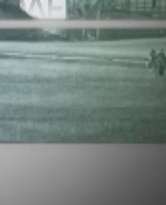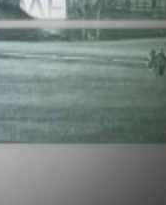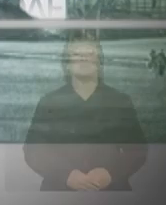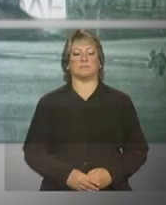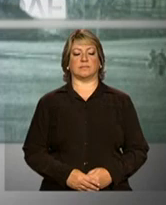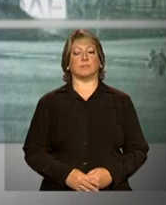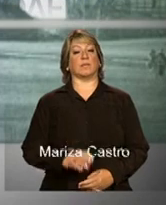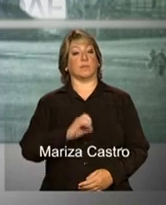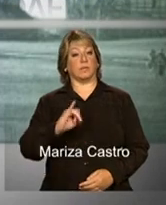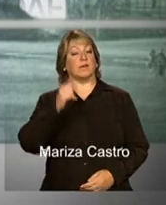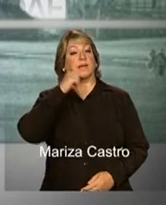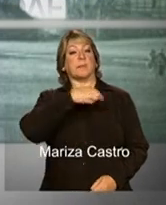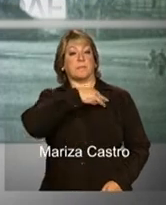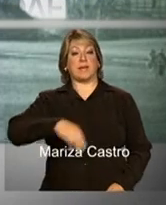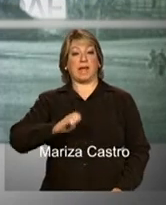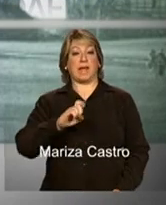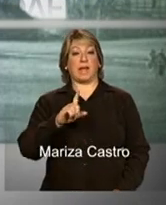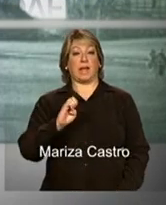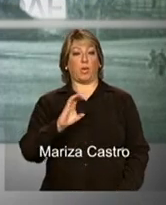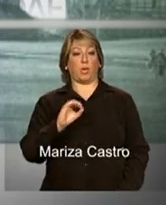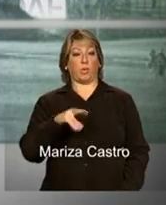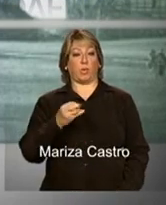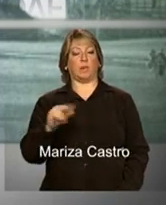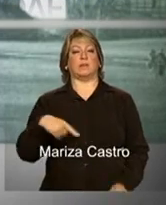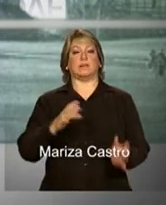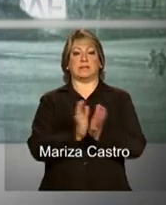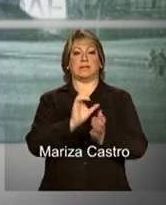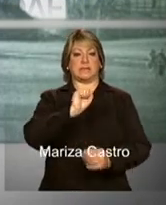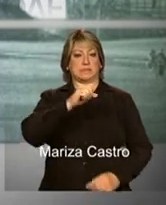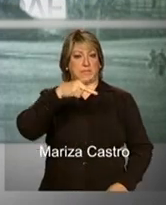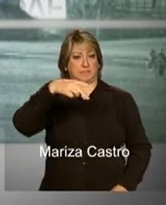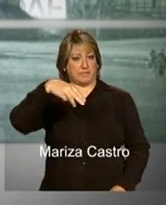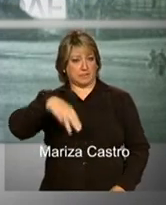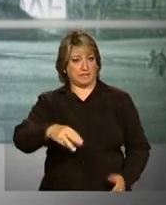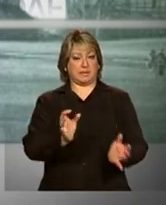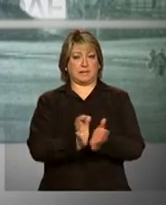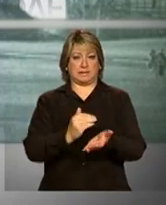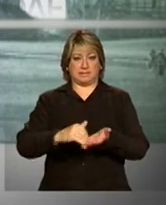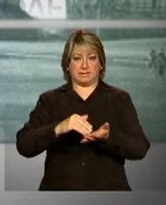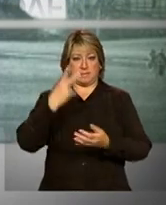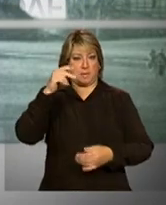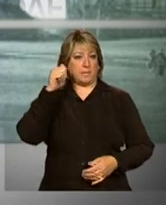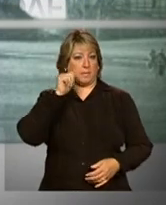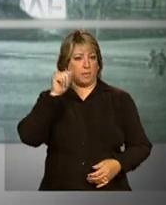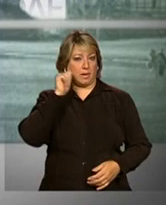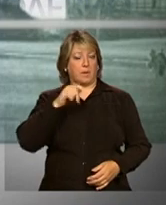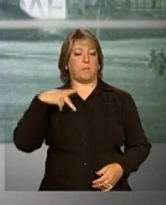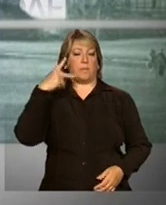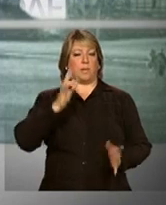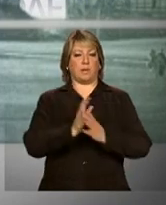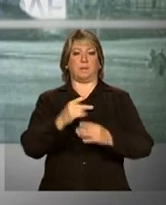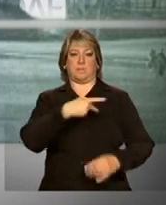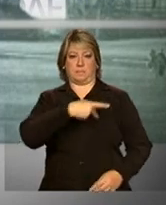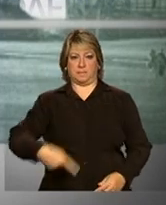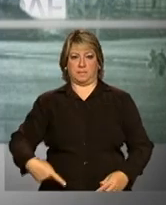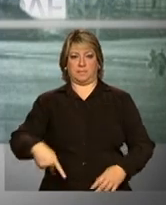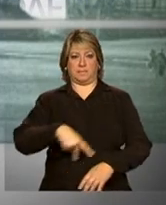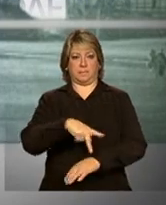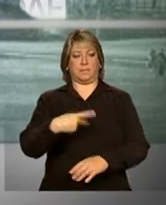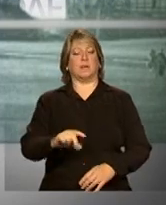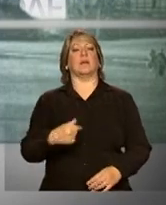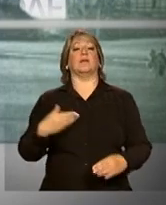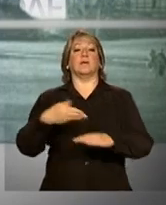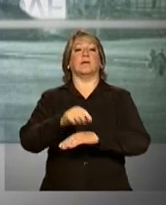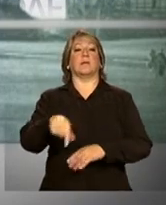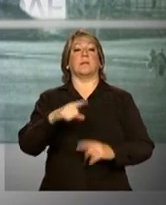Olá a ministra Eleonora menic da secretaria de políticas para as mulheres da presidência da república participou em Brasília